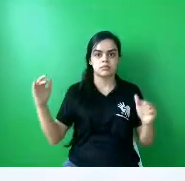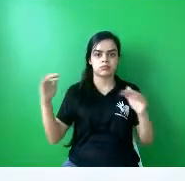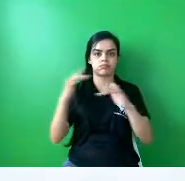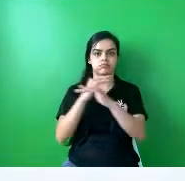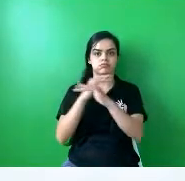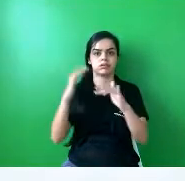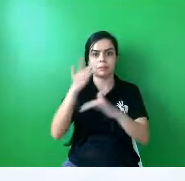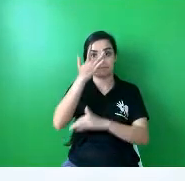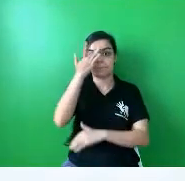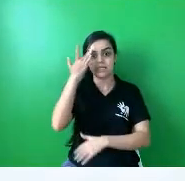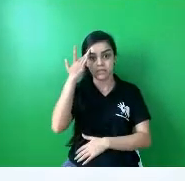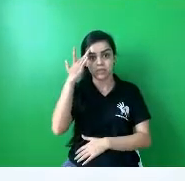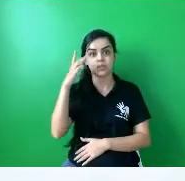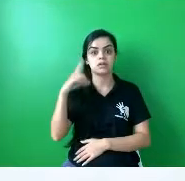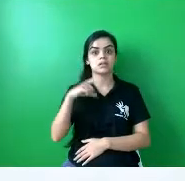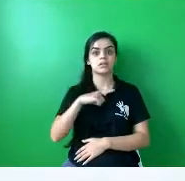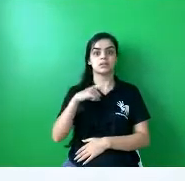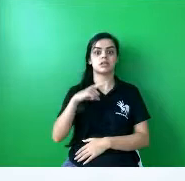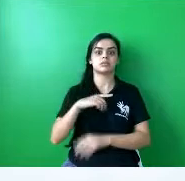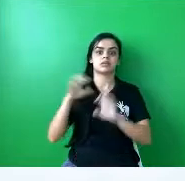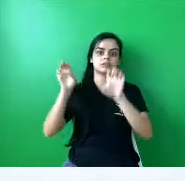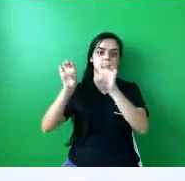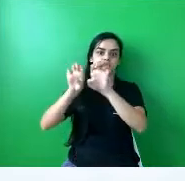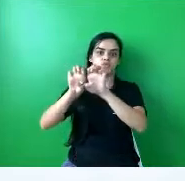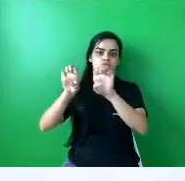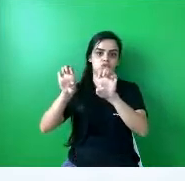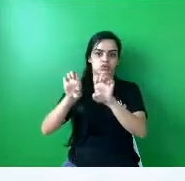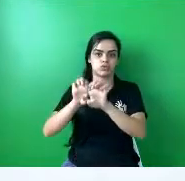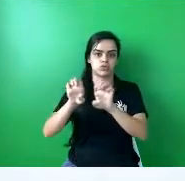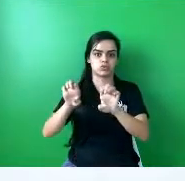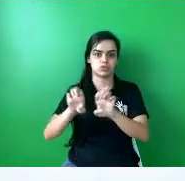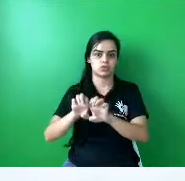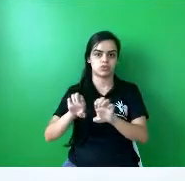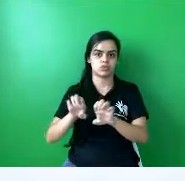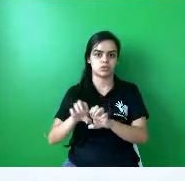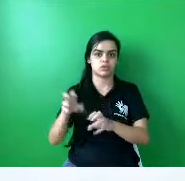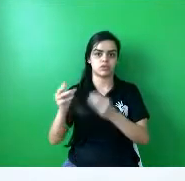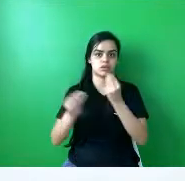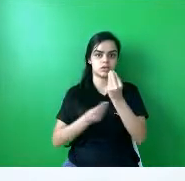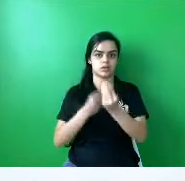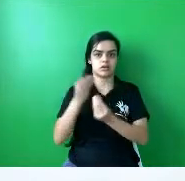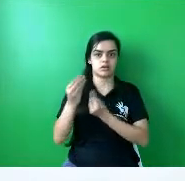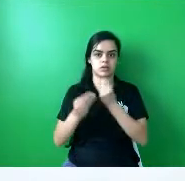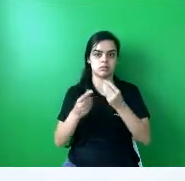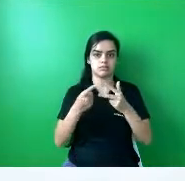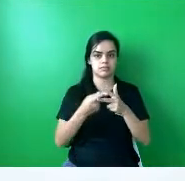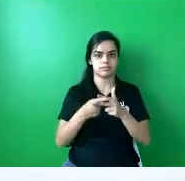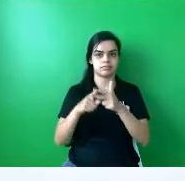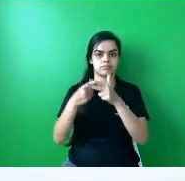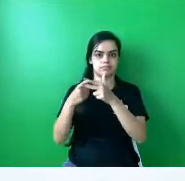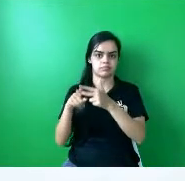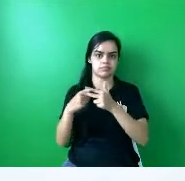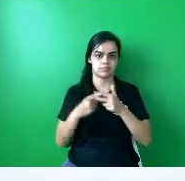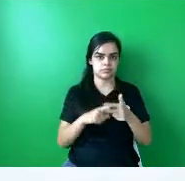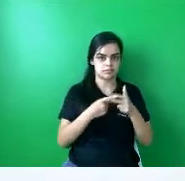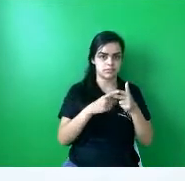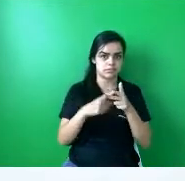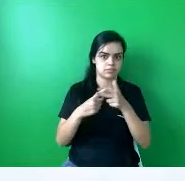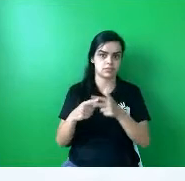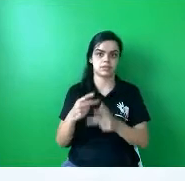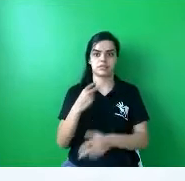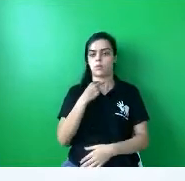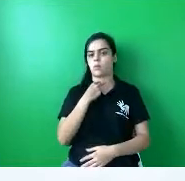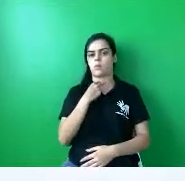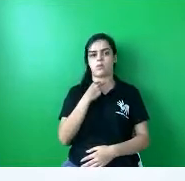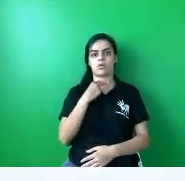chácara. Nós temos toda a nossa estrutura sendo feita a parte de manutenção. Então, enquanto a gente não